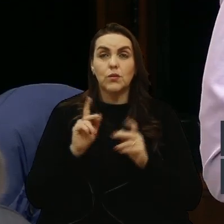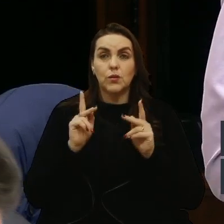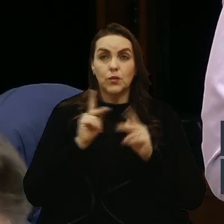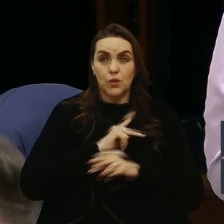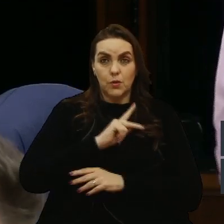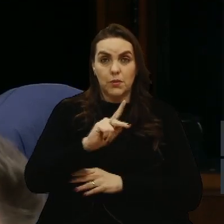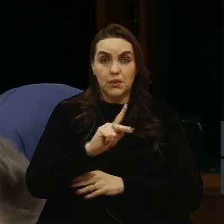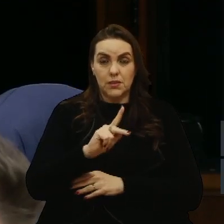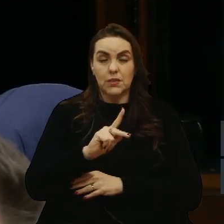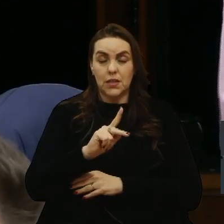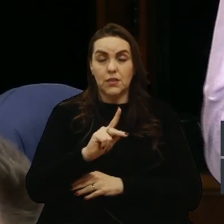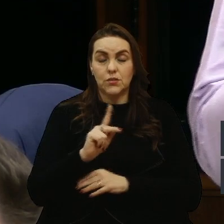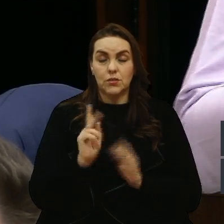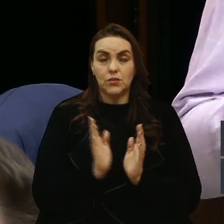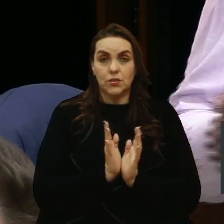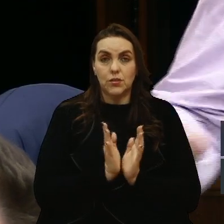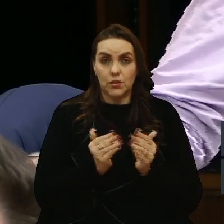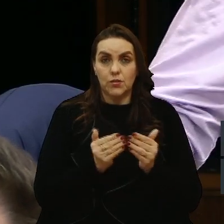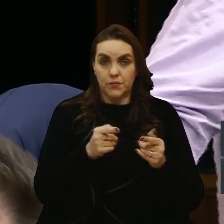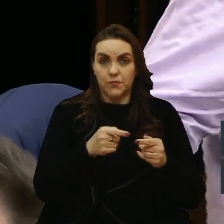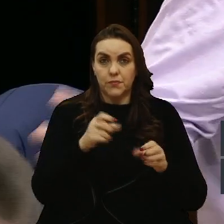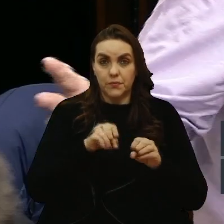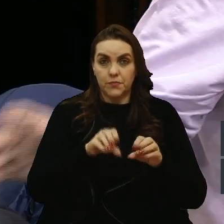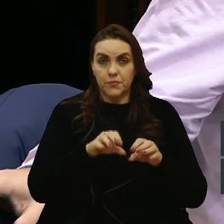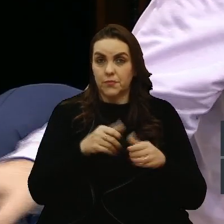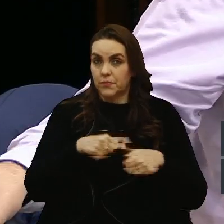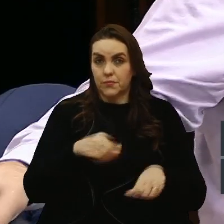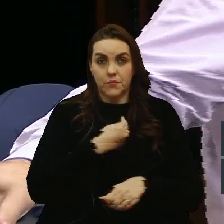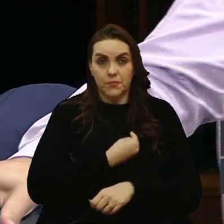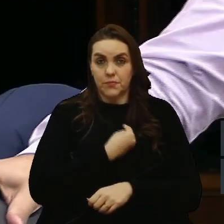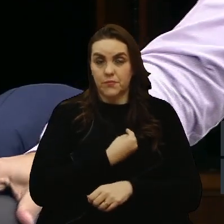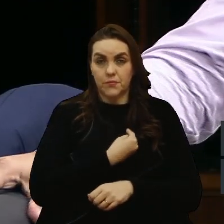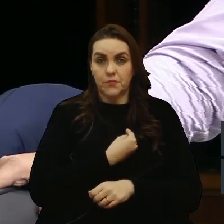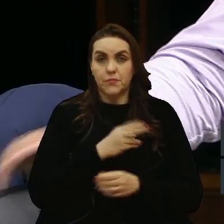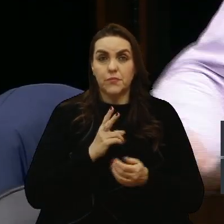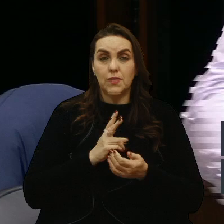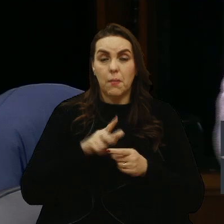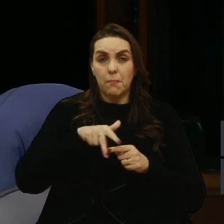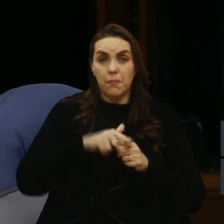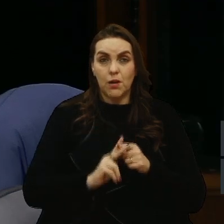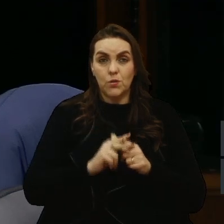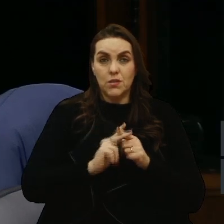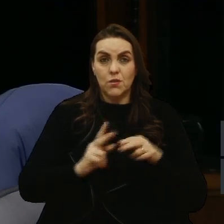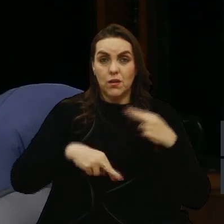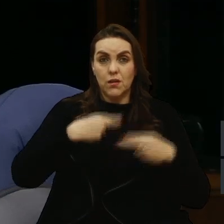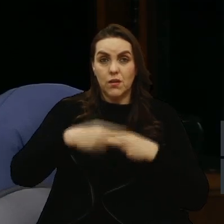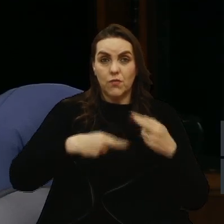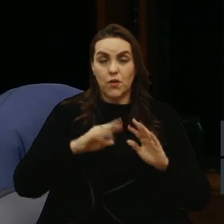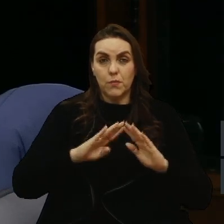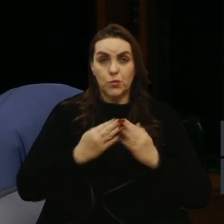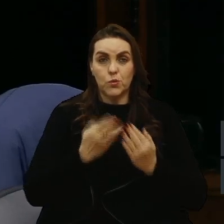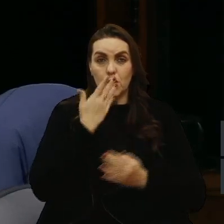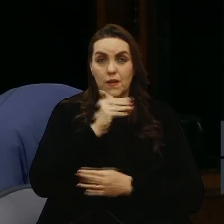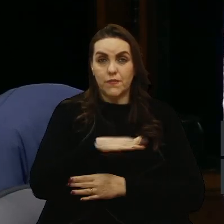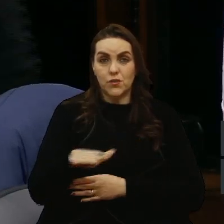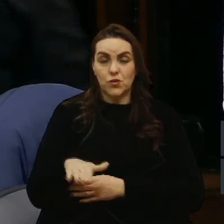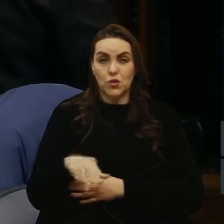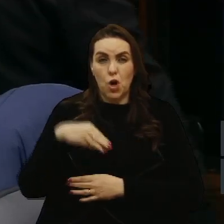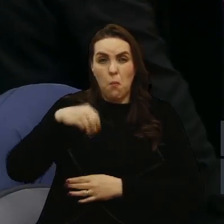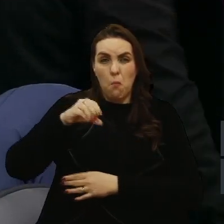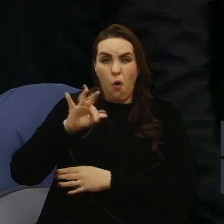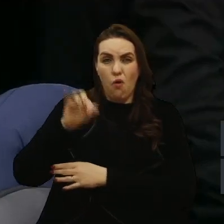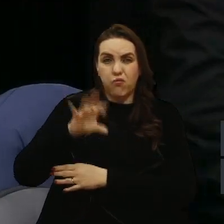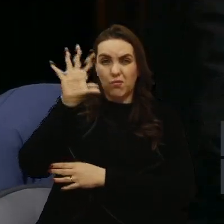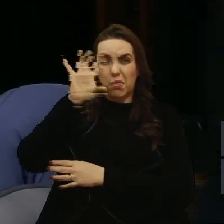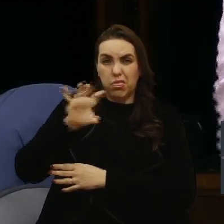Educação não está, sobre a manutenção e reforma nas escolas de educação infantil. Vocês imaginem escolas com mofo,